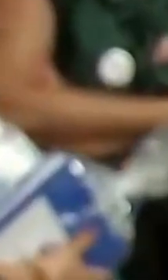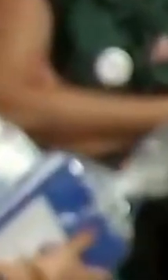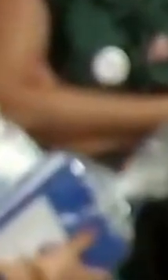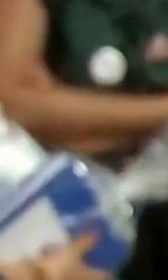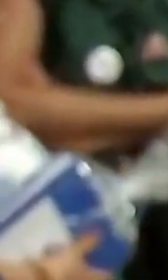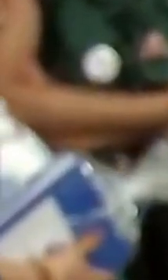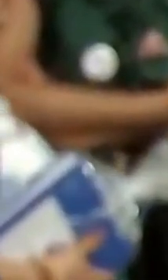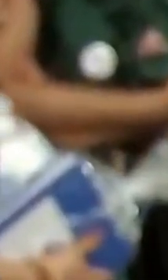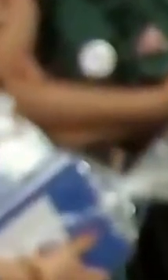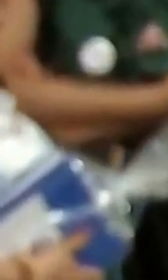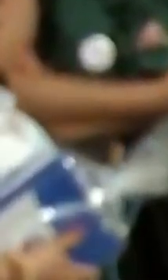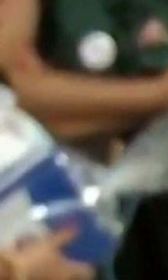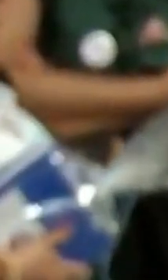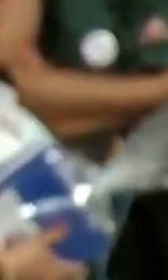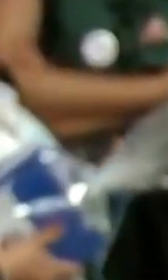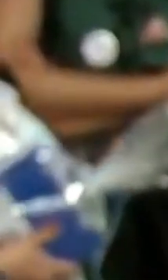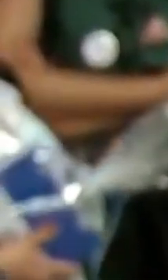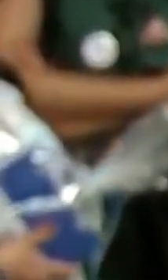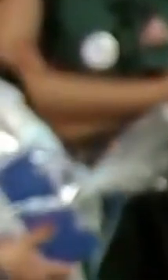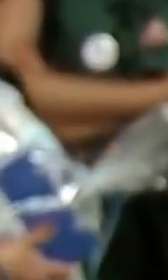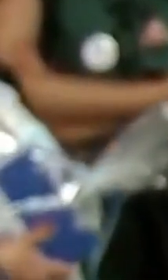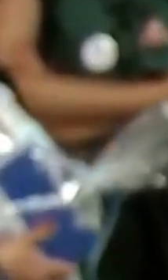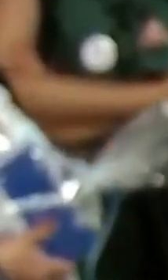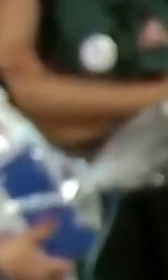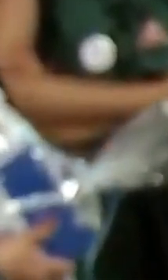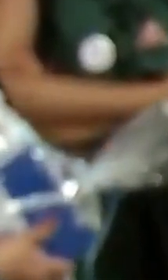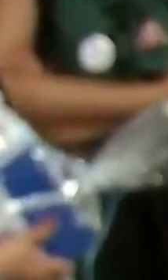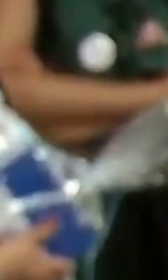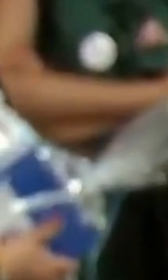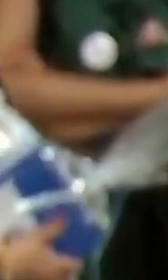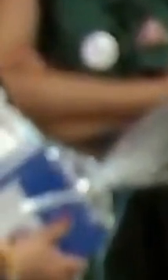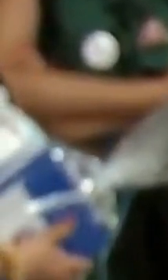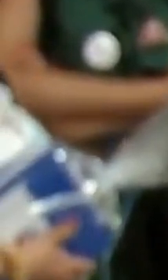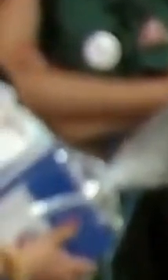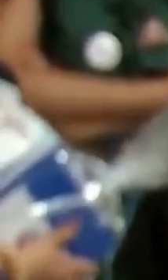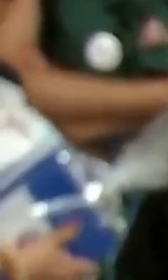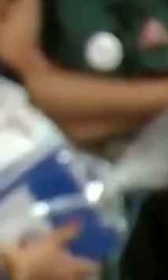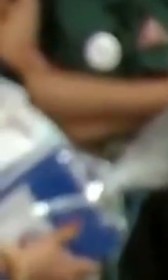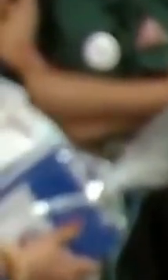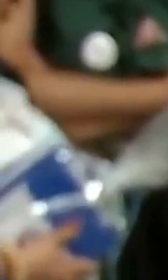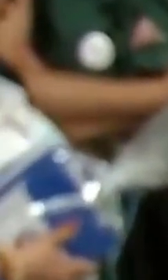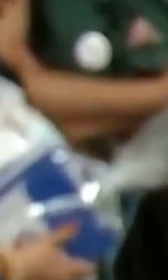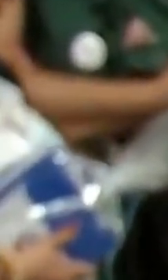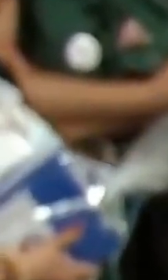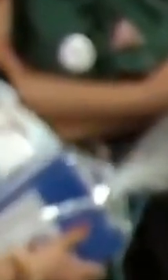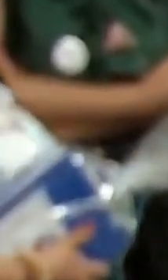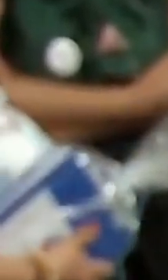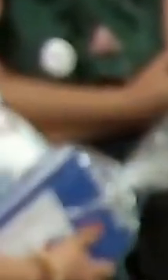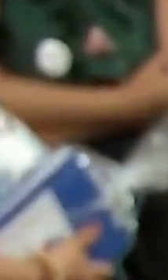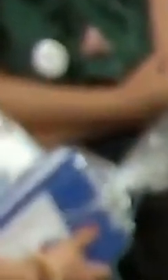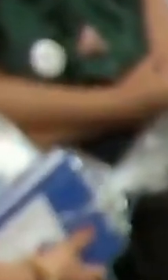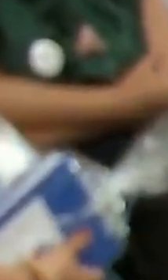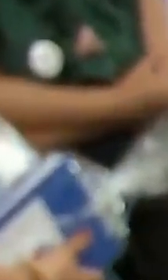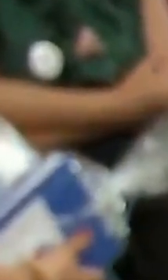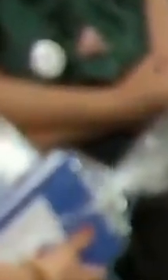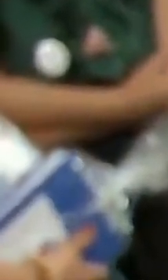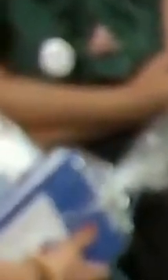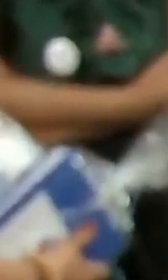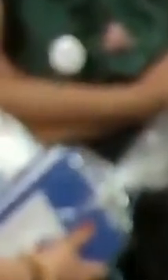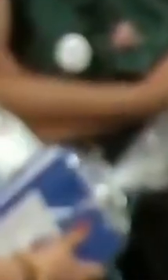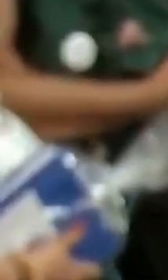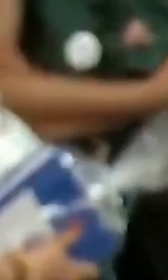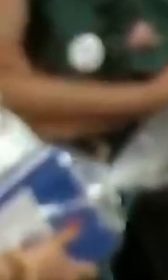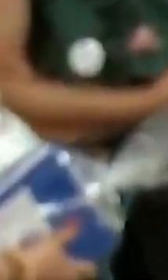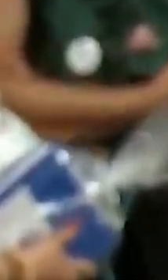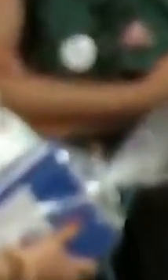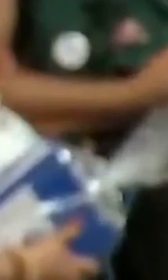supostamente sugerido que o hacker assumisse falsamente a autoria do grampo contra Moraes, o ex-presidente também poderia ser indiciado por participação